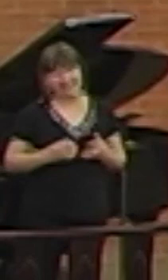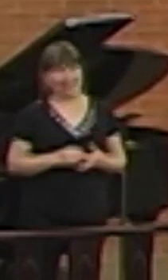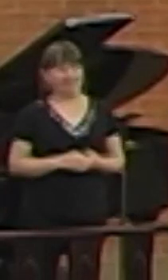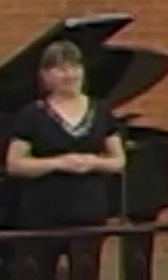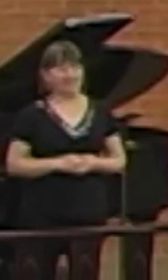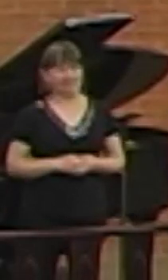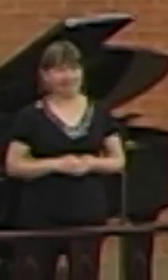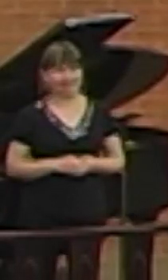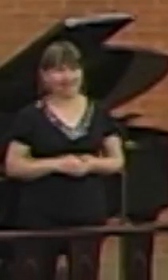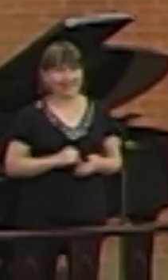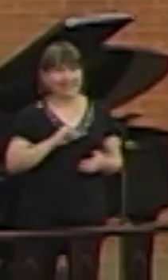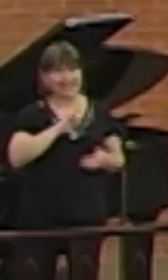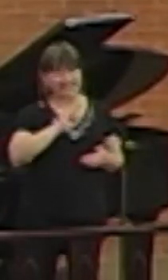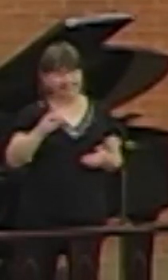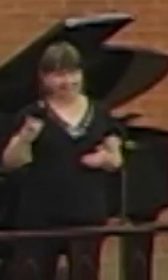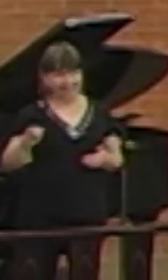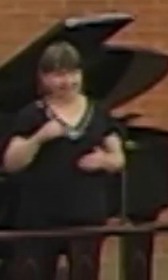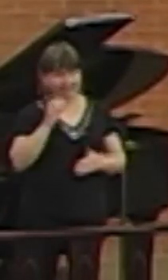Isaías